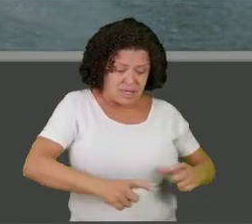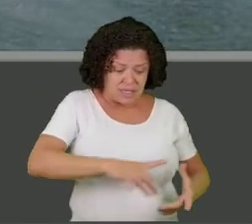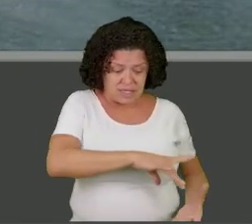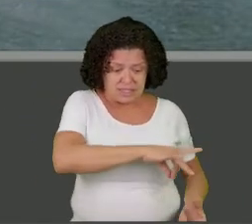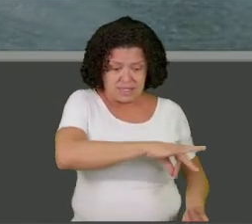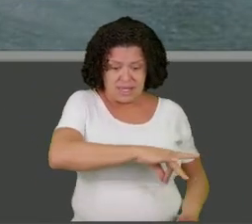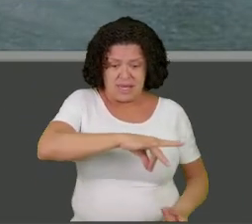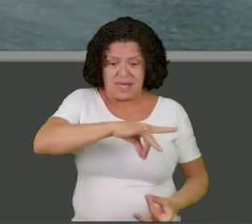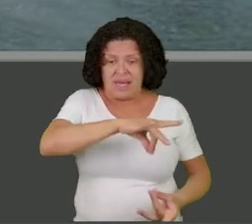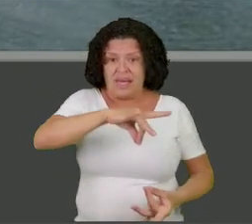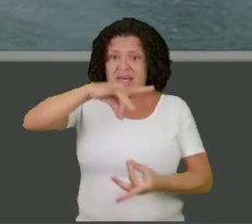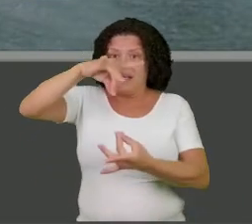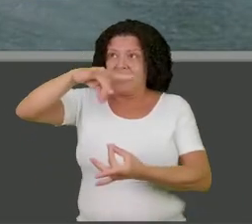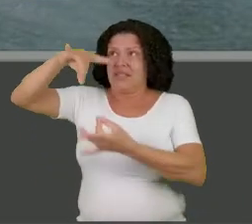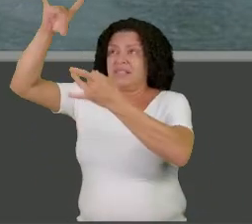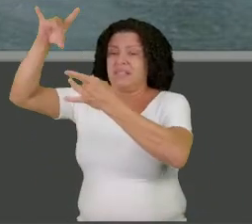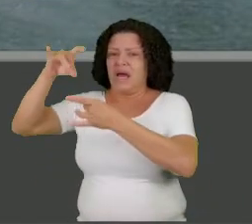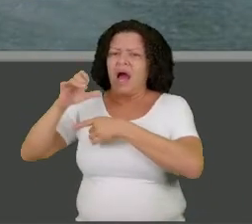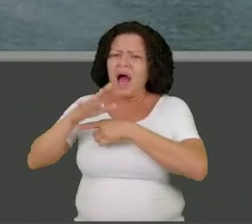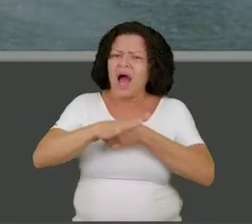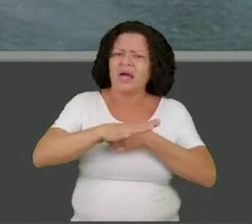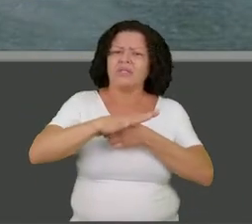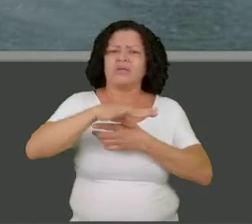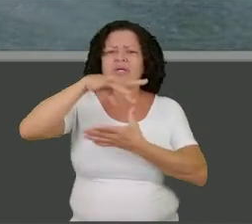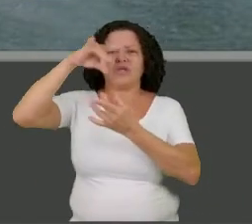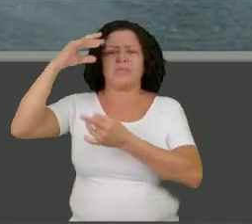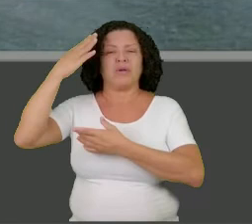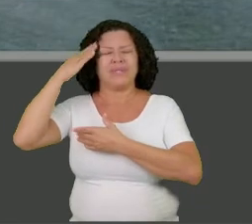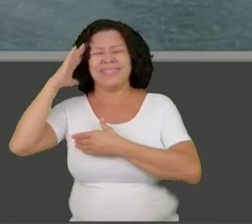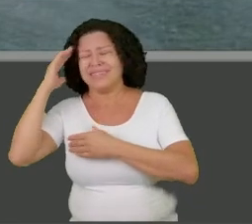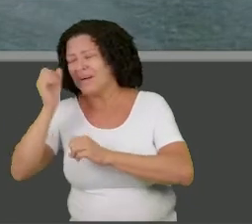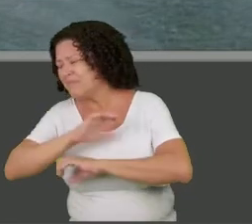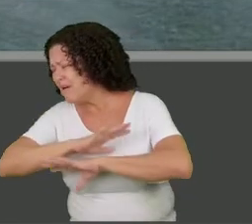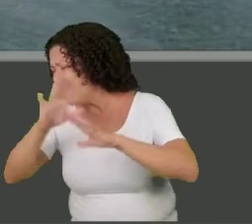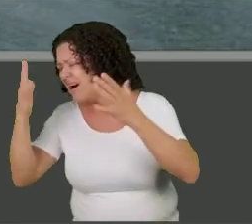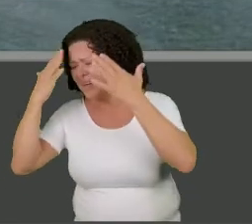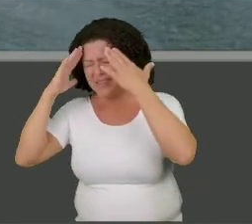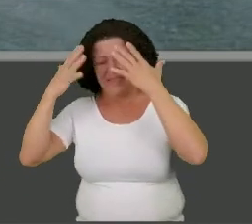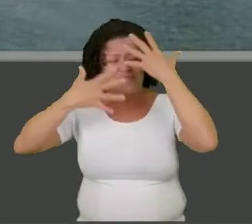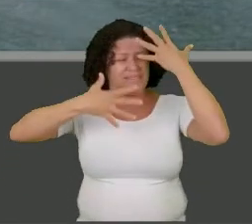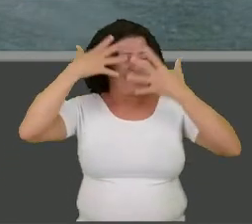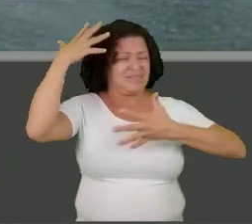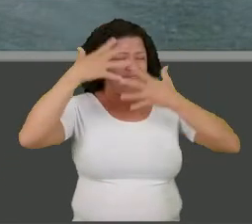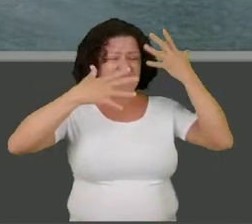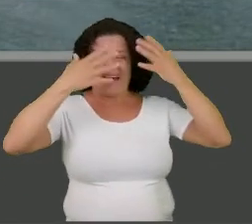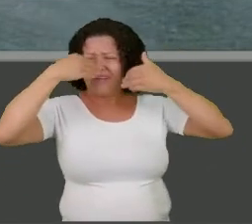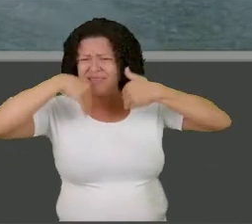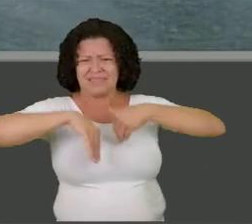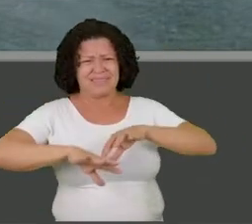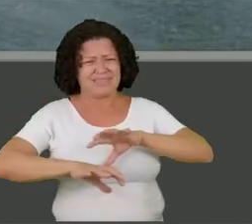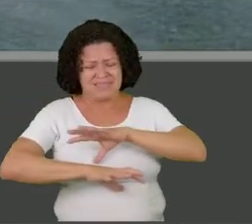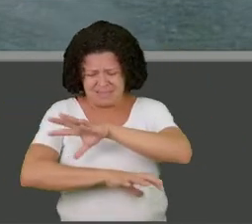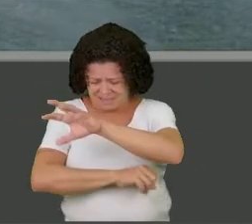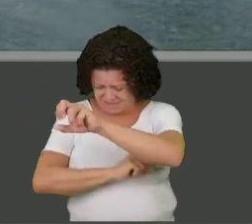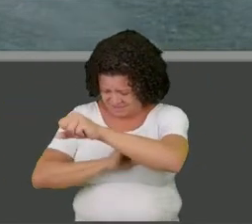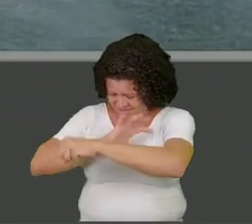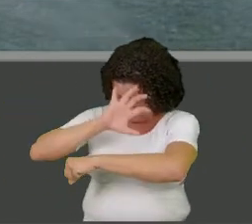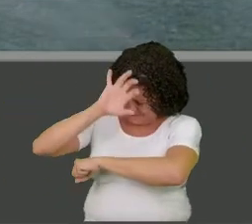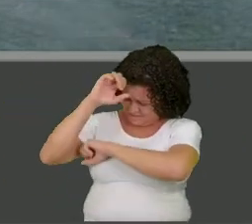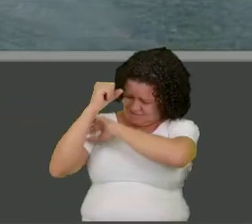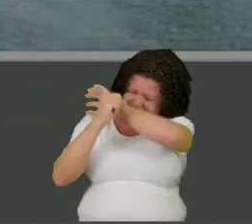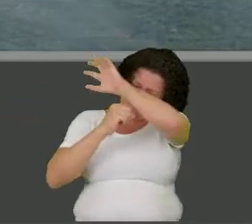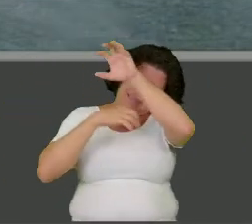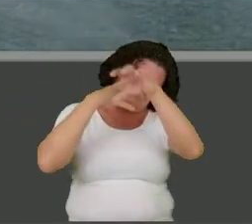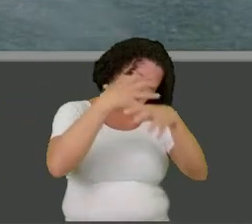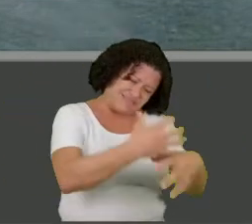de socorro, né? De ajuda de espíritos que não se entendiam mais, de espíritos que estavam lá